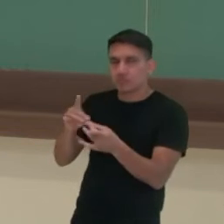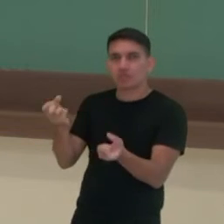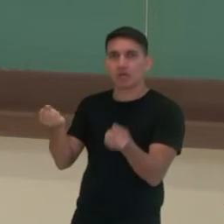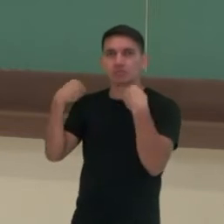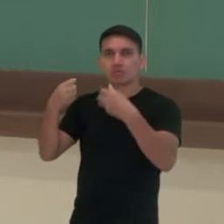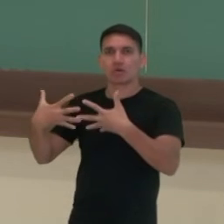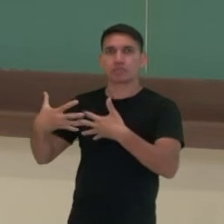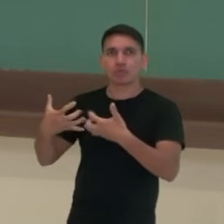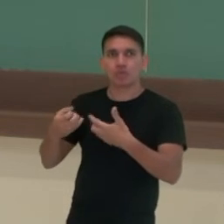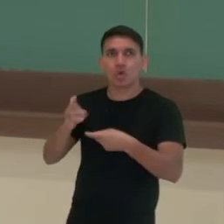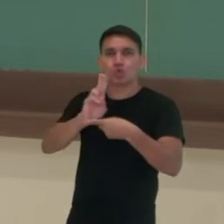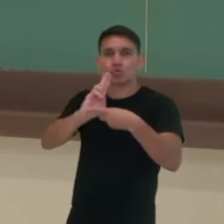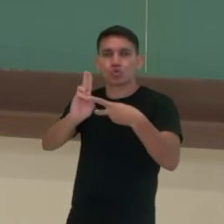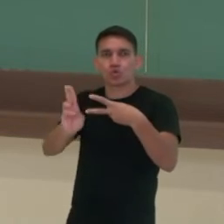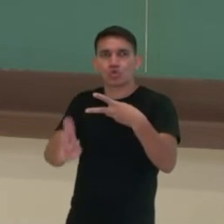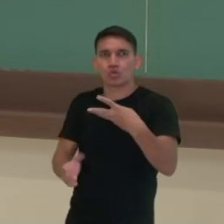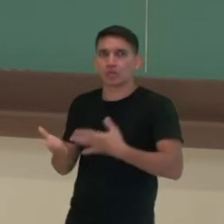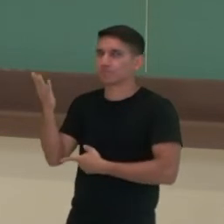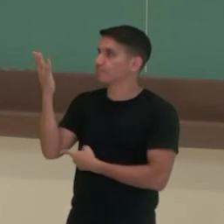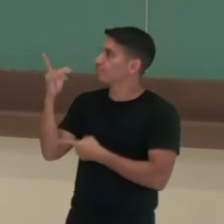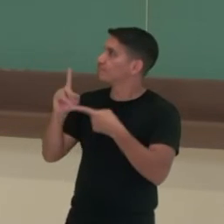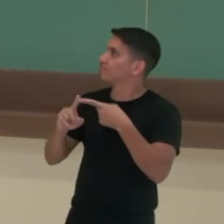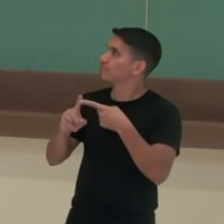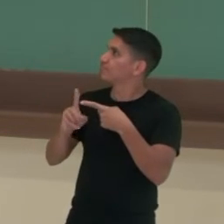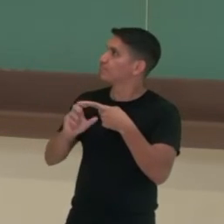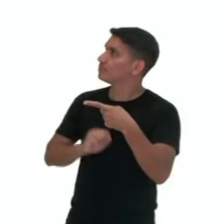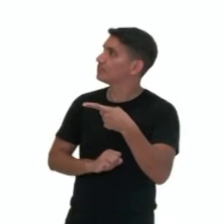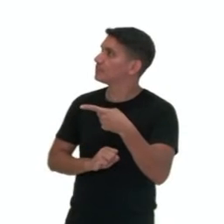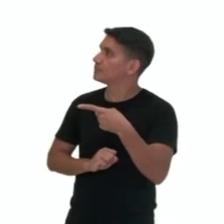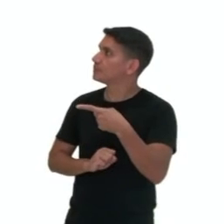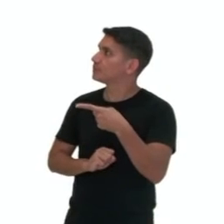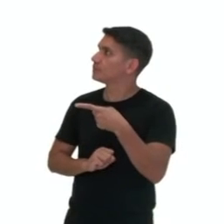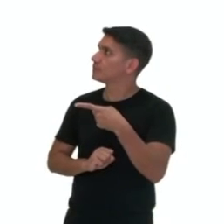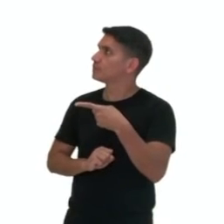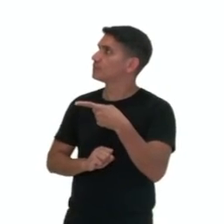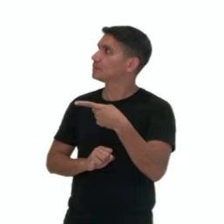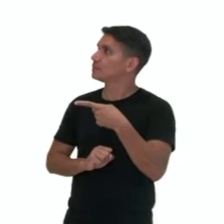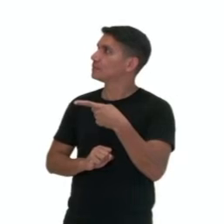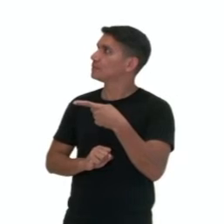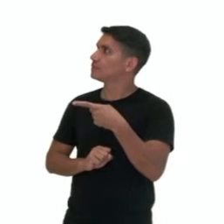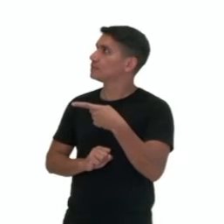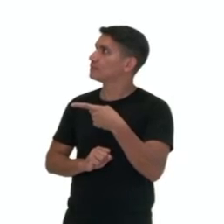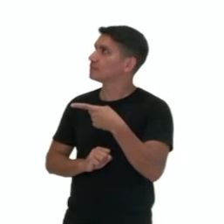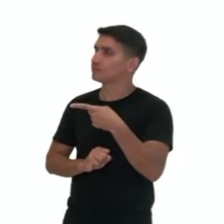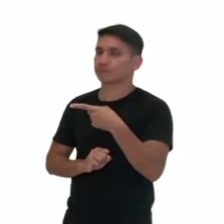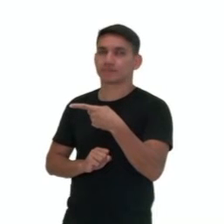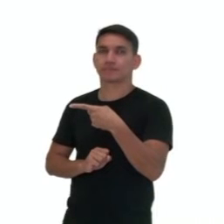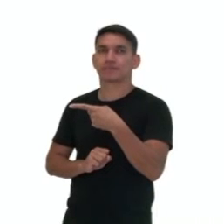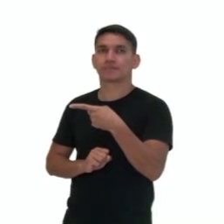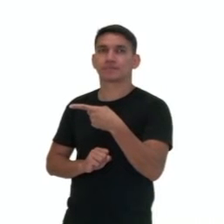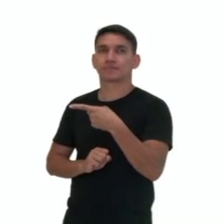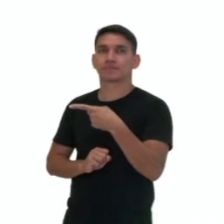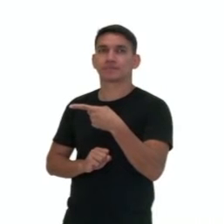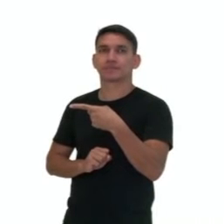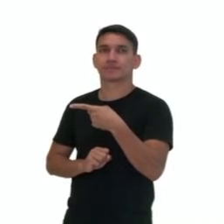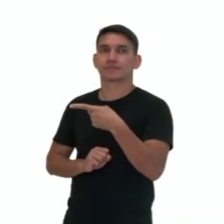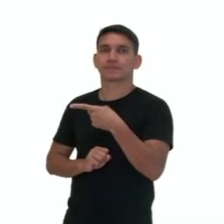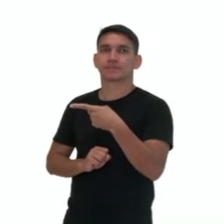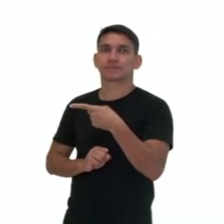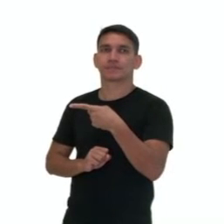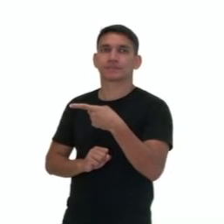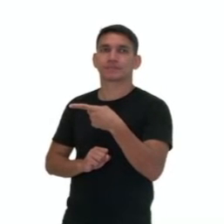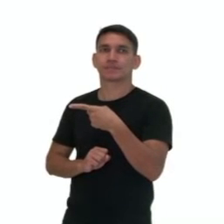leg press, bicicleta ergométrica, esteiras, aparelhos elípticos, pesos livres como halteres,